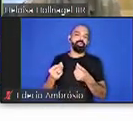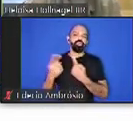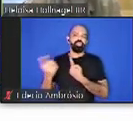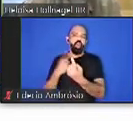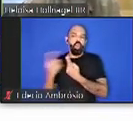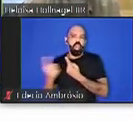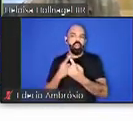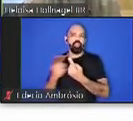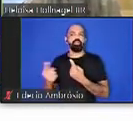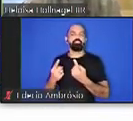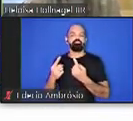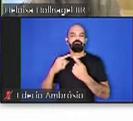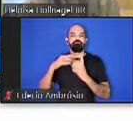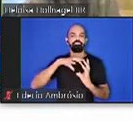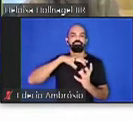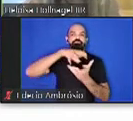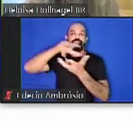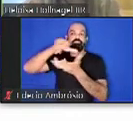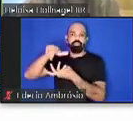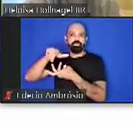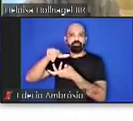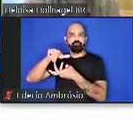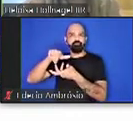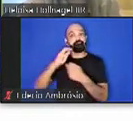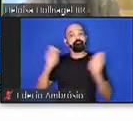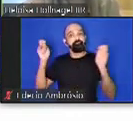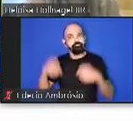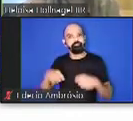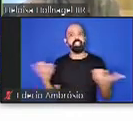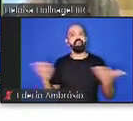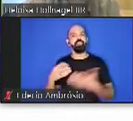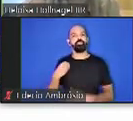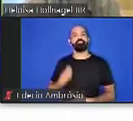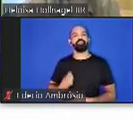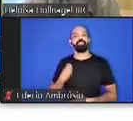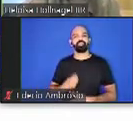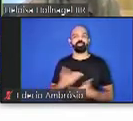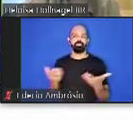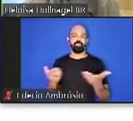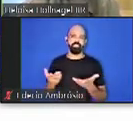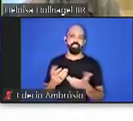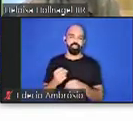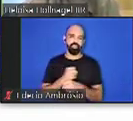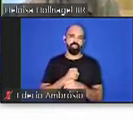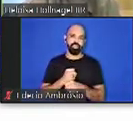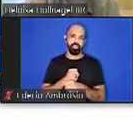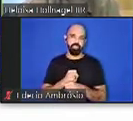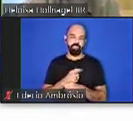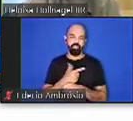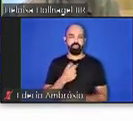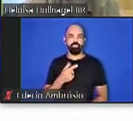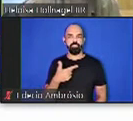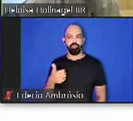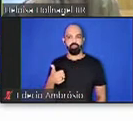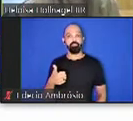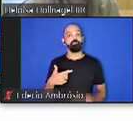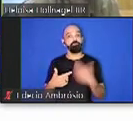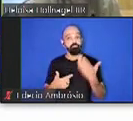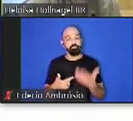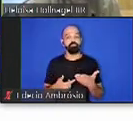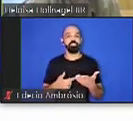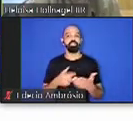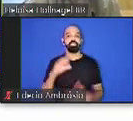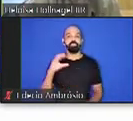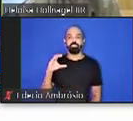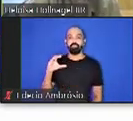um evento internacional, foi possível participar esse ano. Então, nós na CAPES temos tido bastante